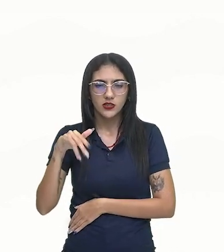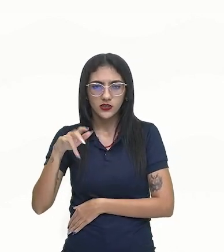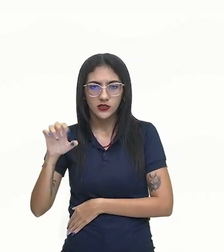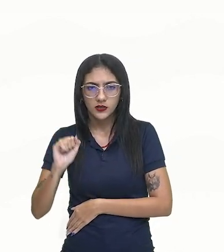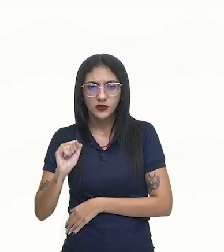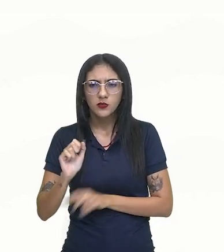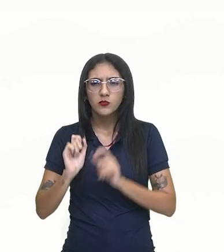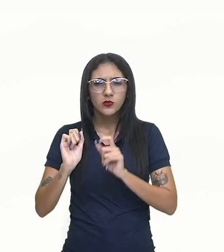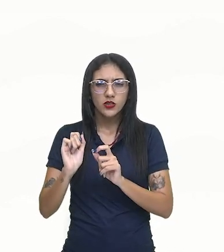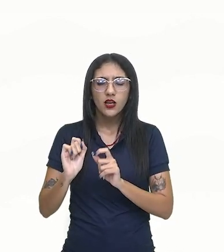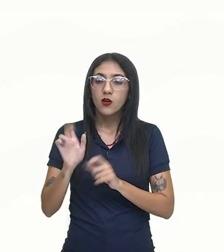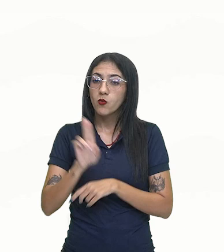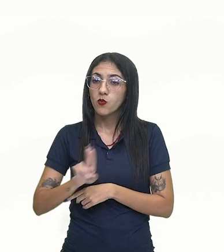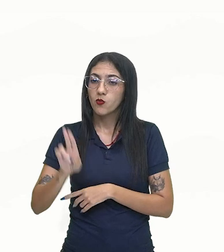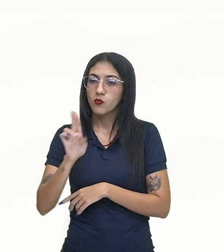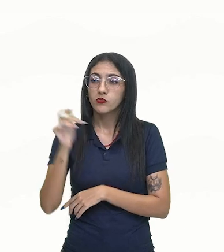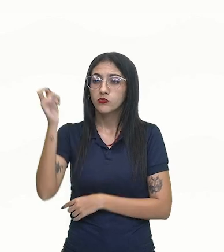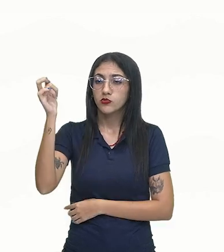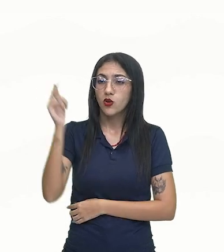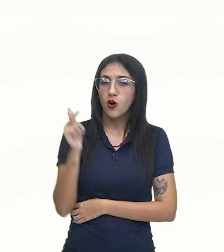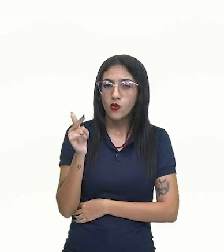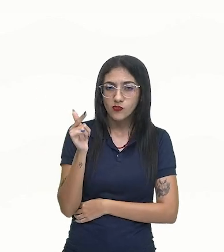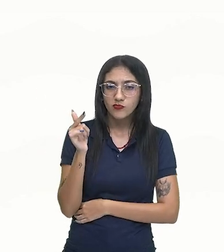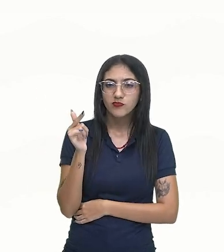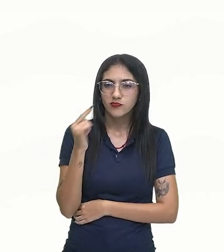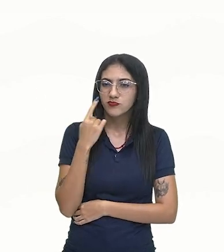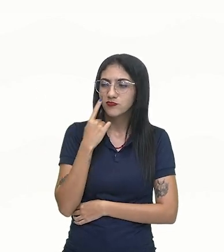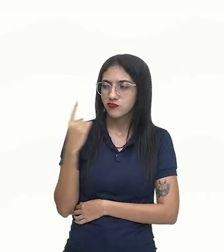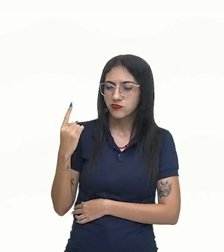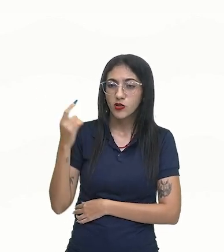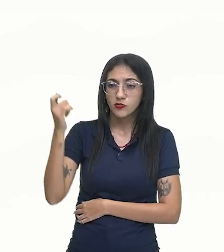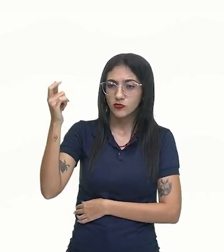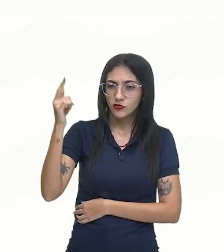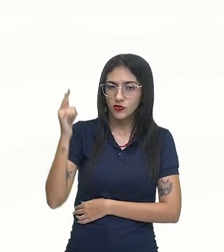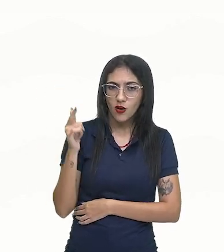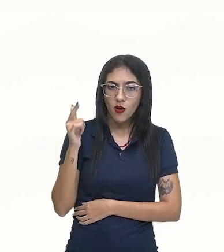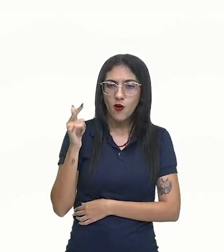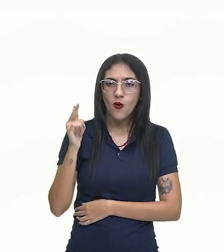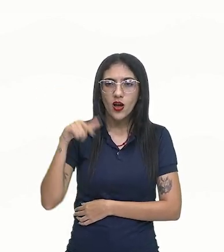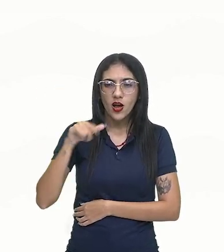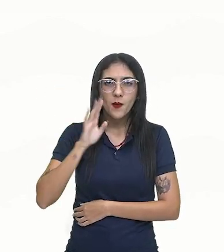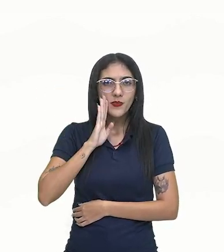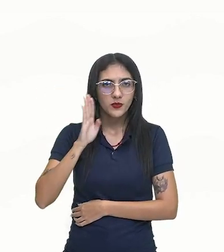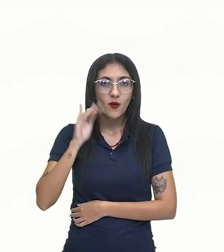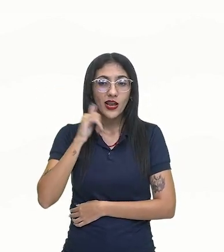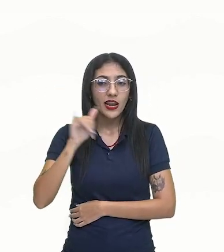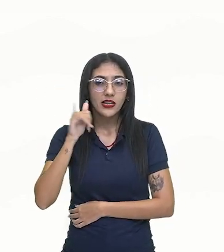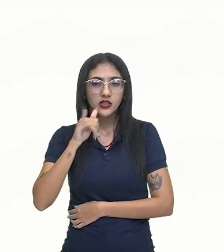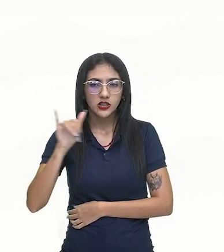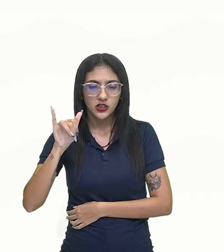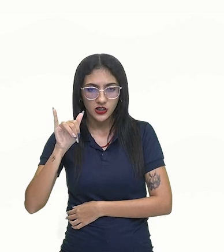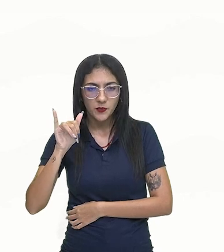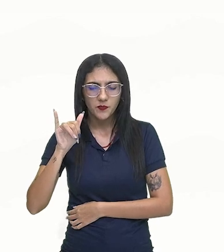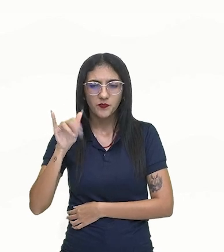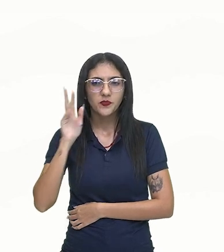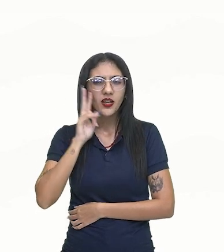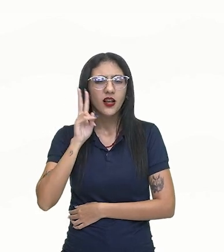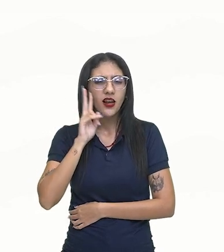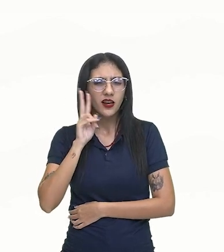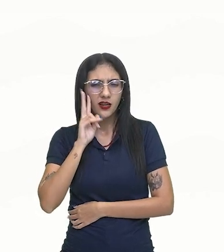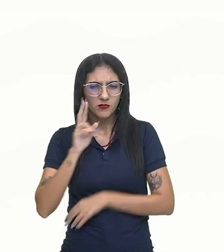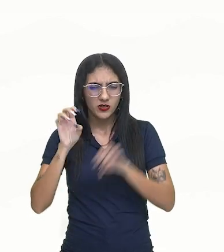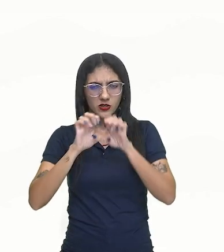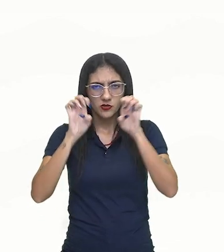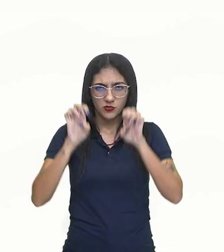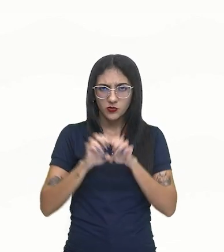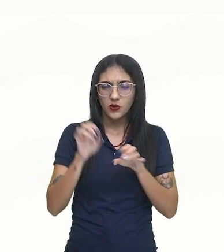da presença da luz solar nesse processo, tá? Porque ela vai ser a nossa energia de ativação. Lembrem-se da fórmula